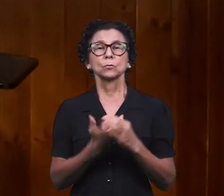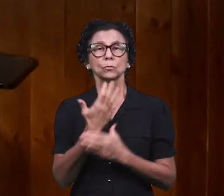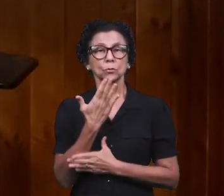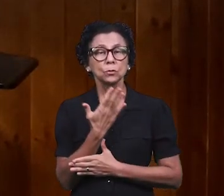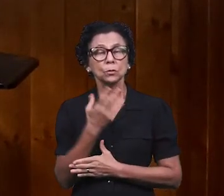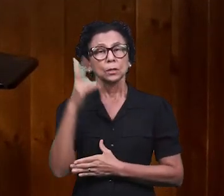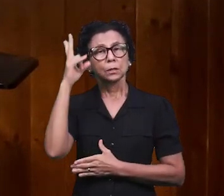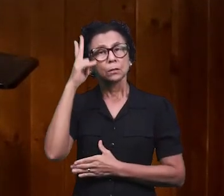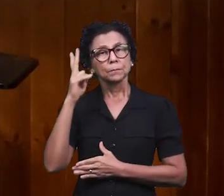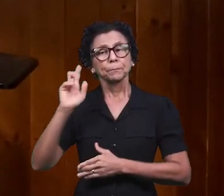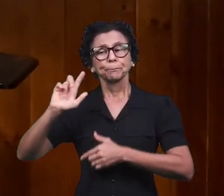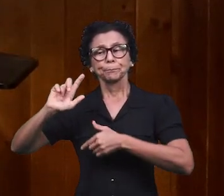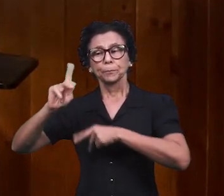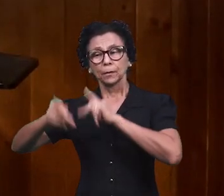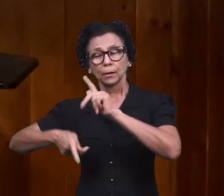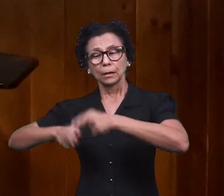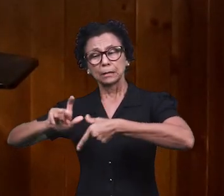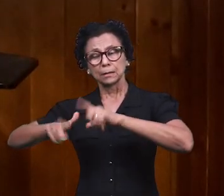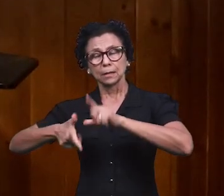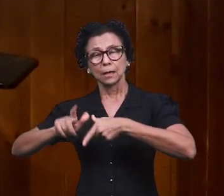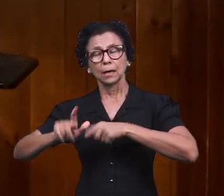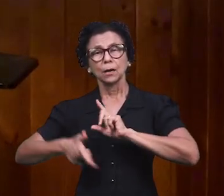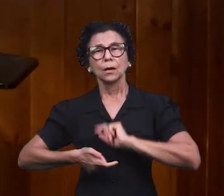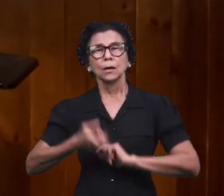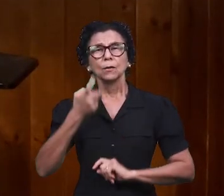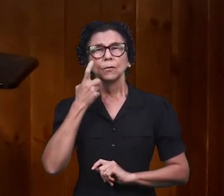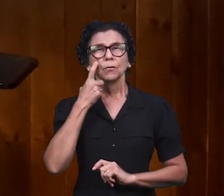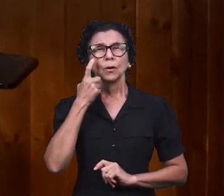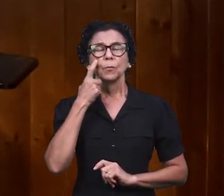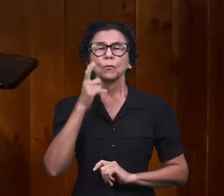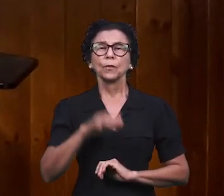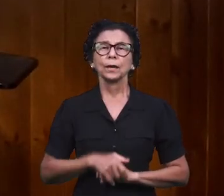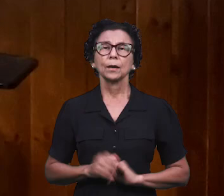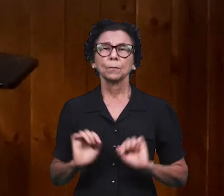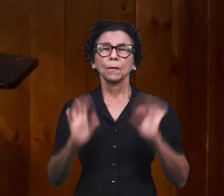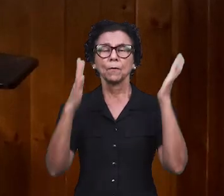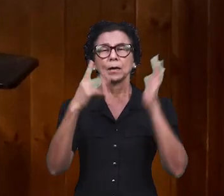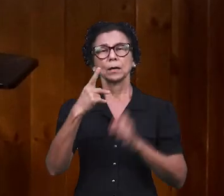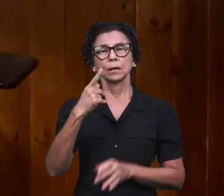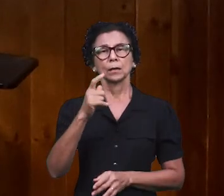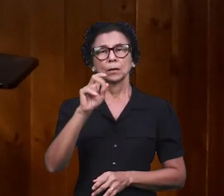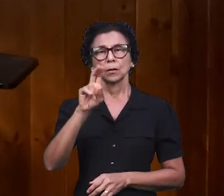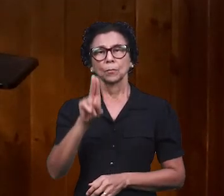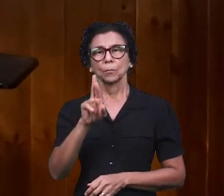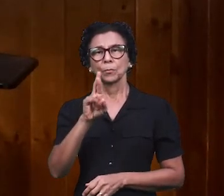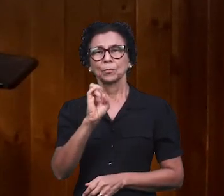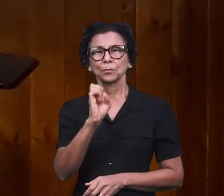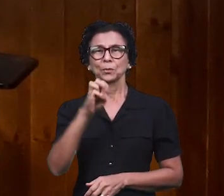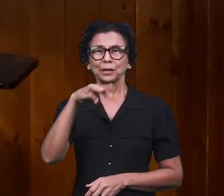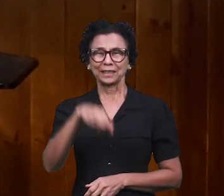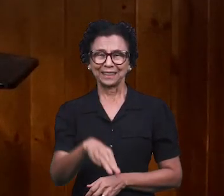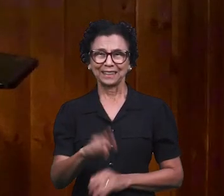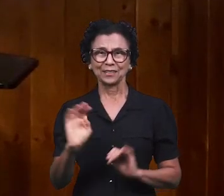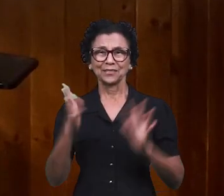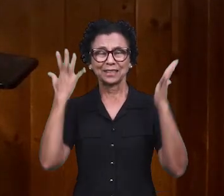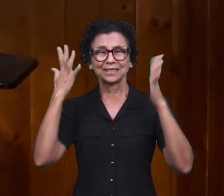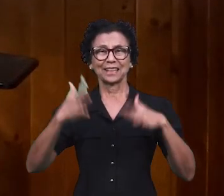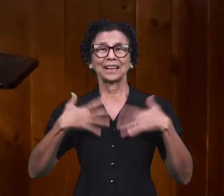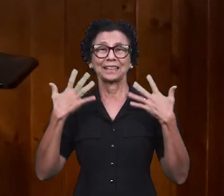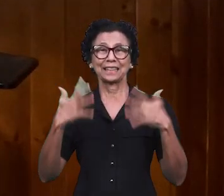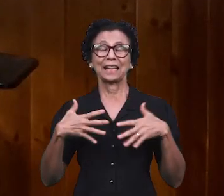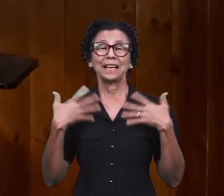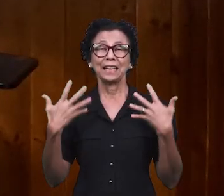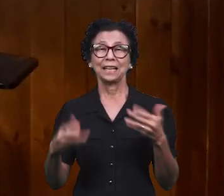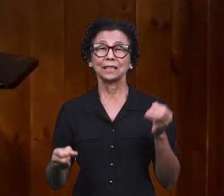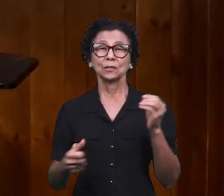Israel. Nós podemos citar uma delas, que é a festa de Purim, uma festa muito alegre, que surgiu no período de